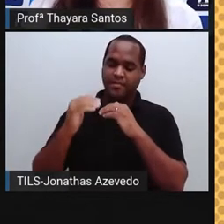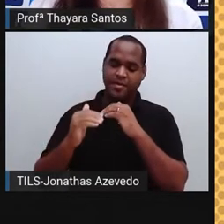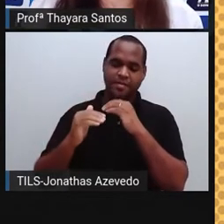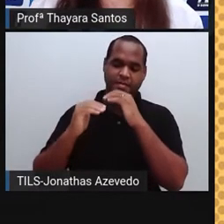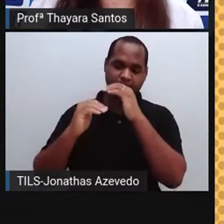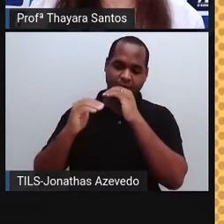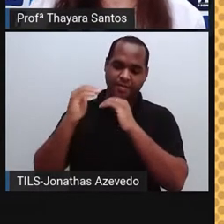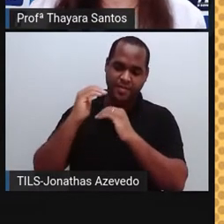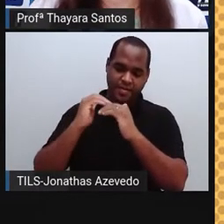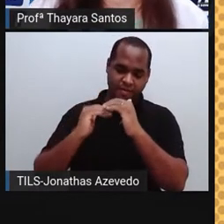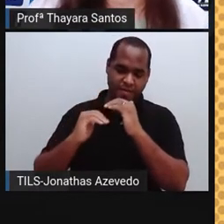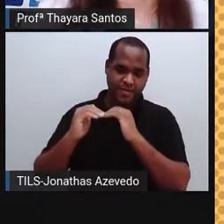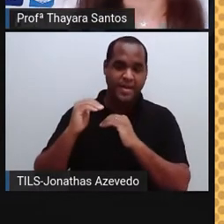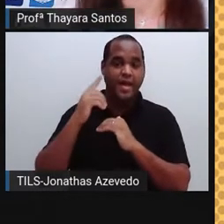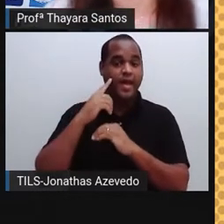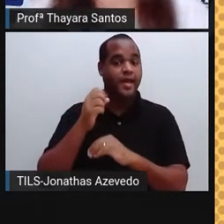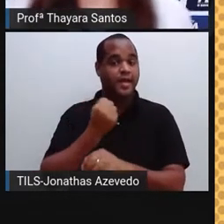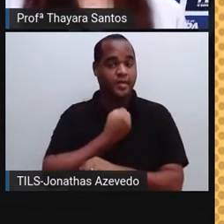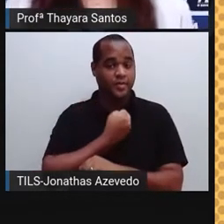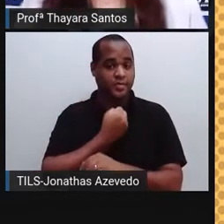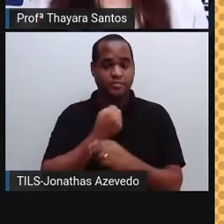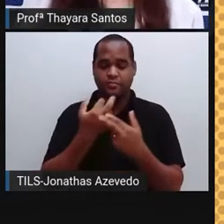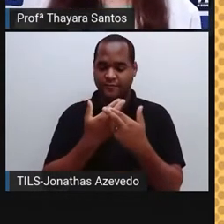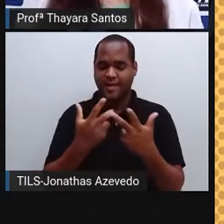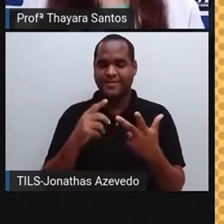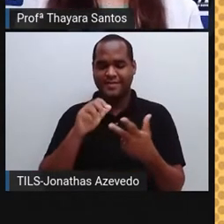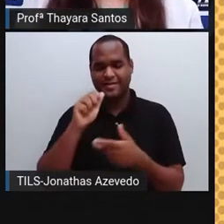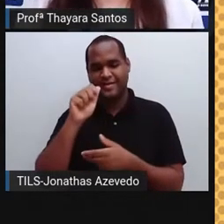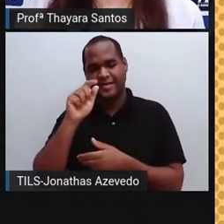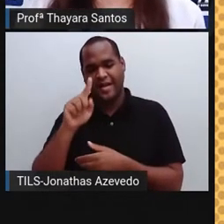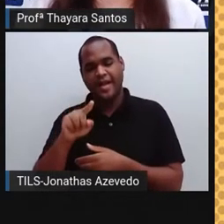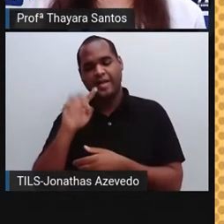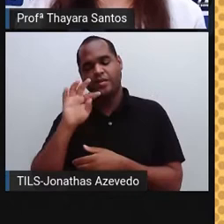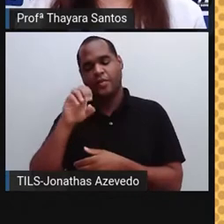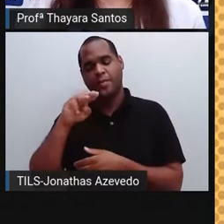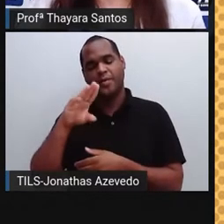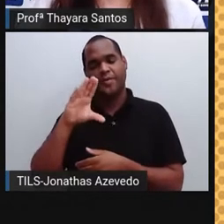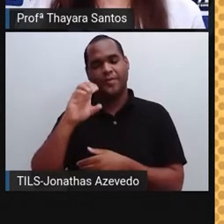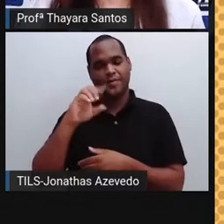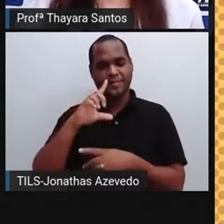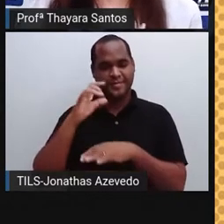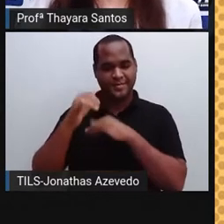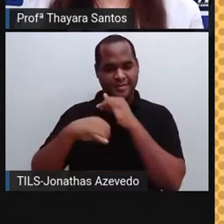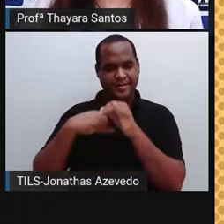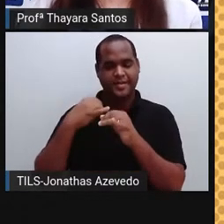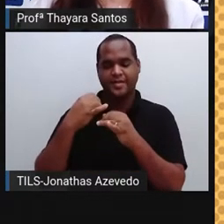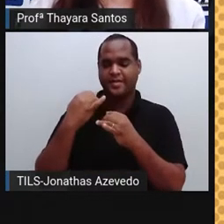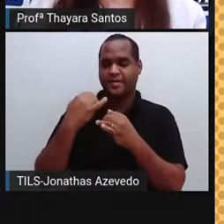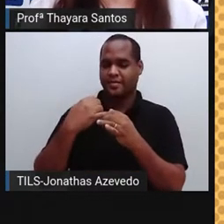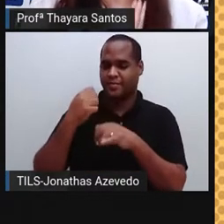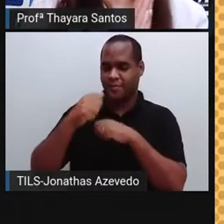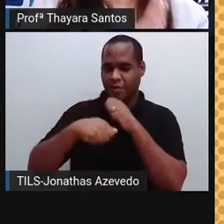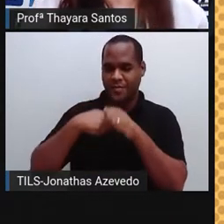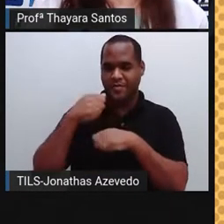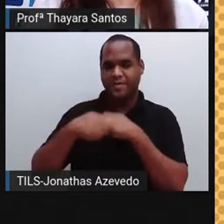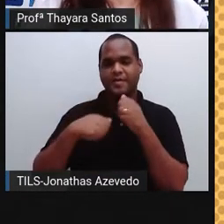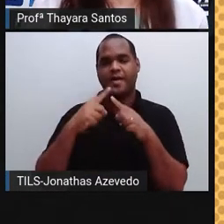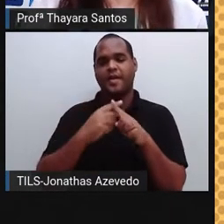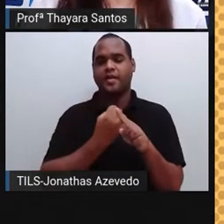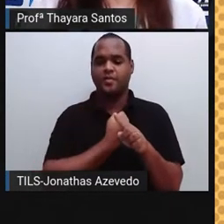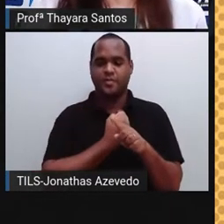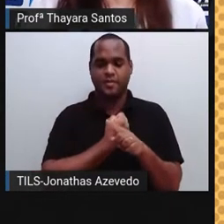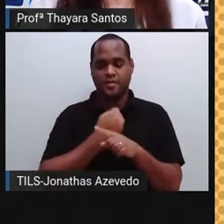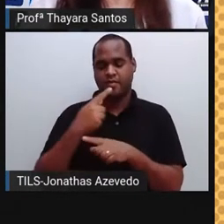números atômicos. E a gente sabe que o número atômico de um elemento químico é igual ao número de prótons